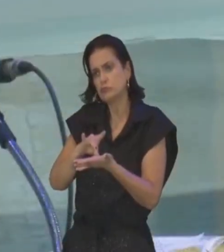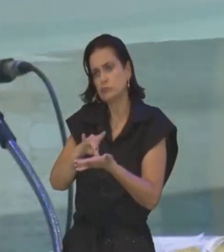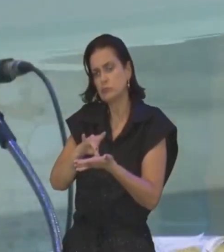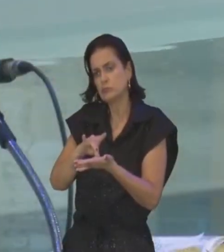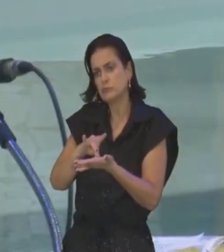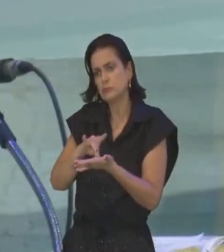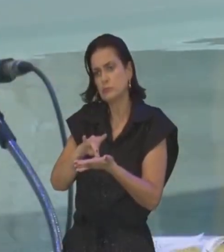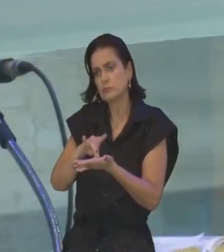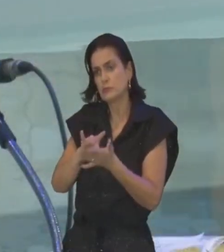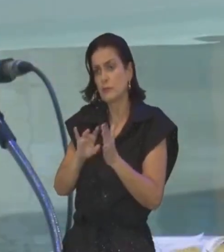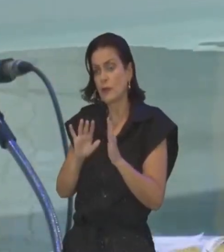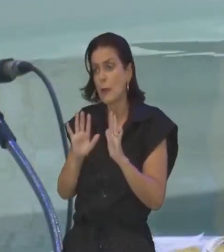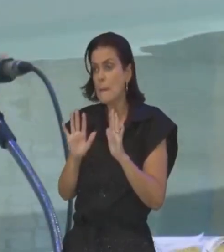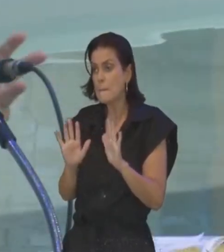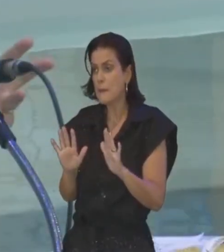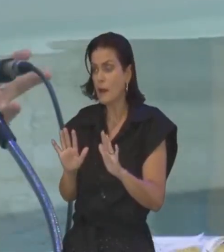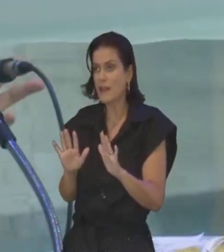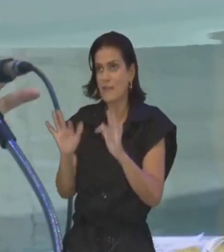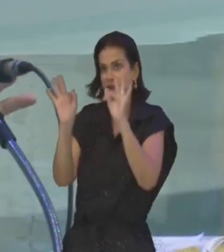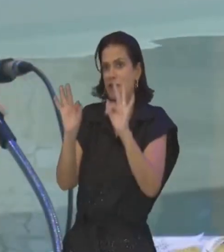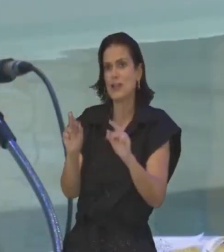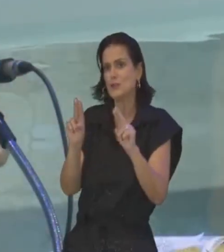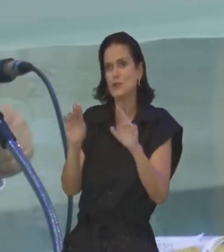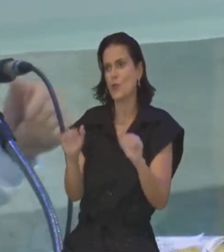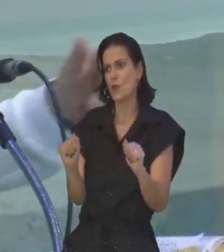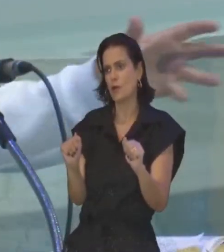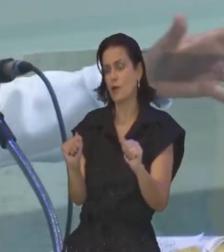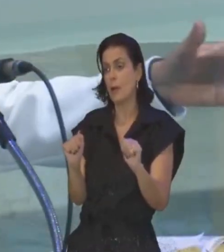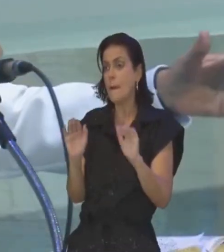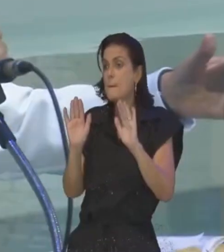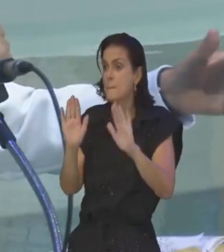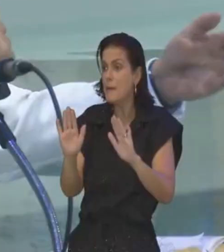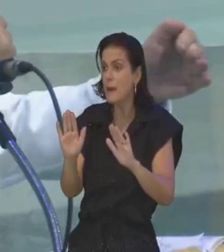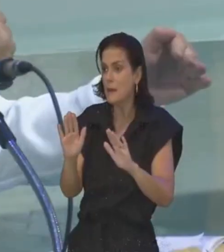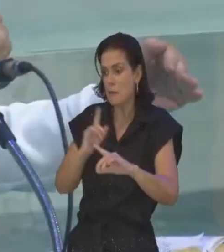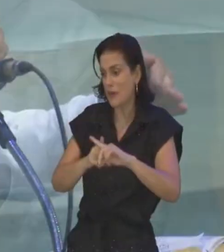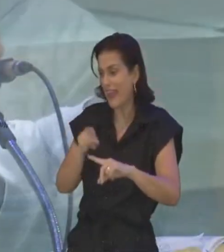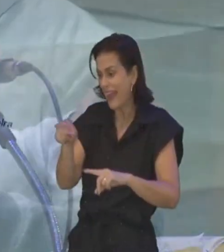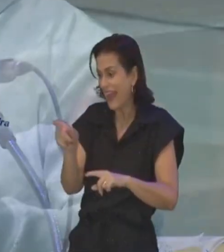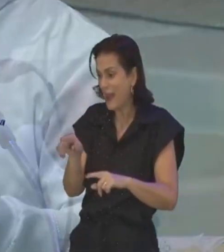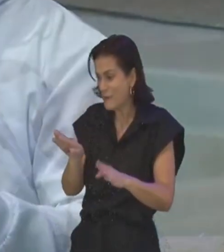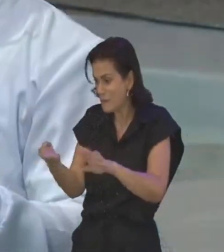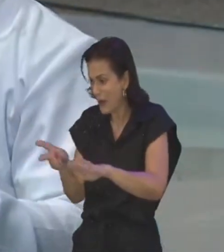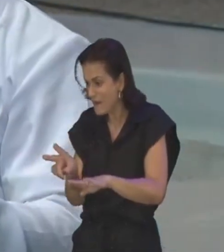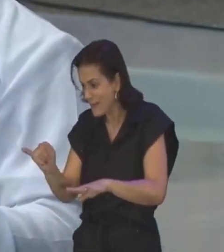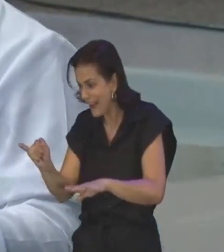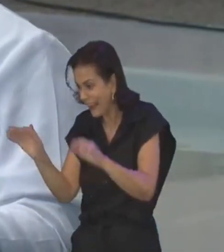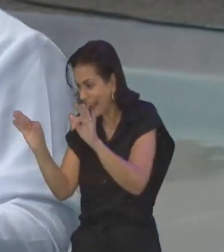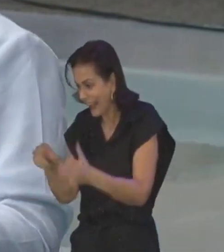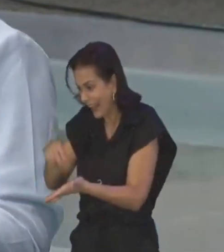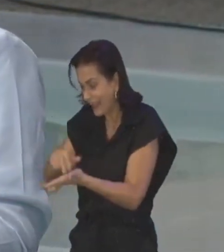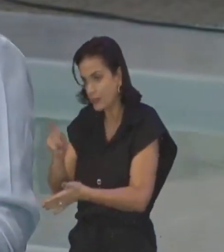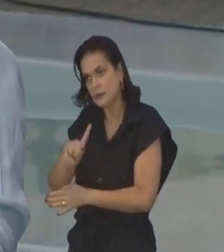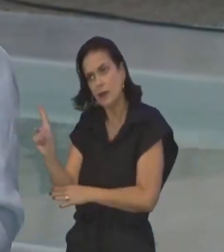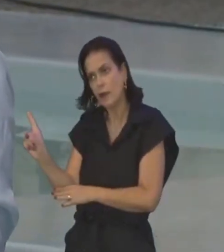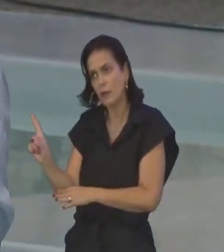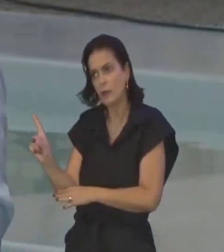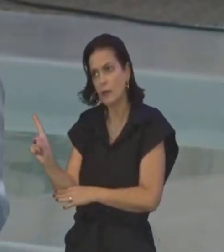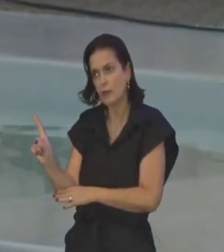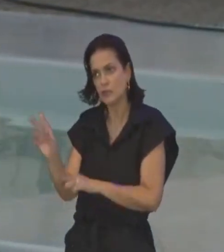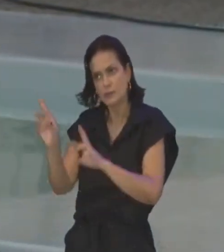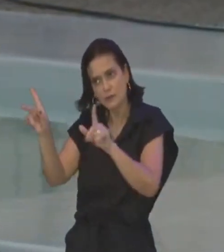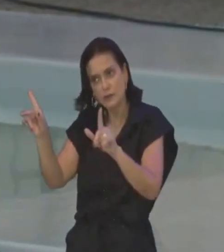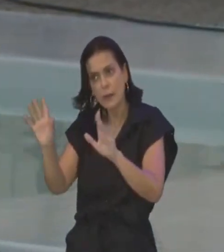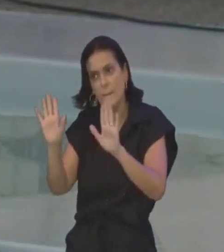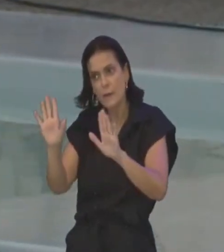Não ficarei feliz porque a pessoa está morrendo, não é neste sentido que eu me refiro. Mas